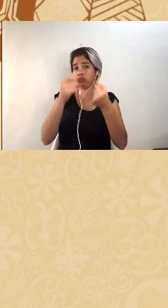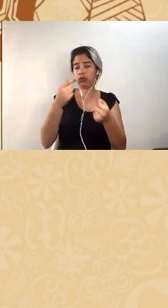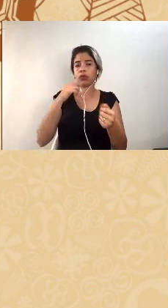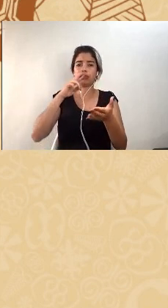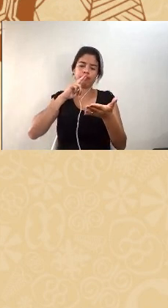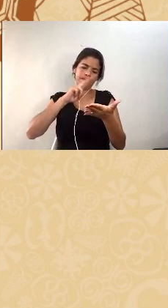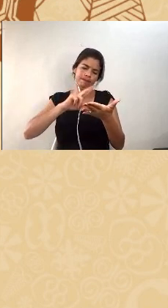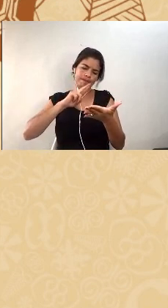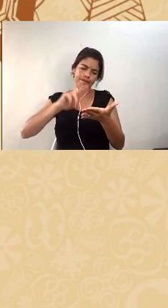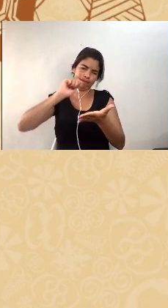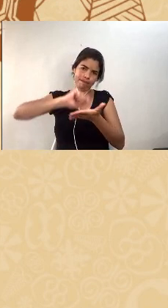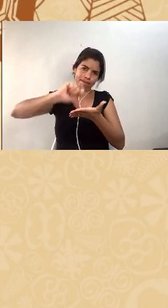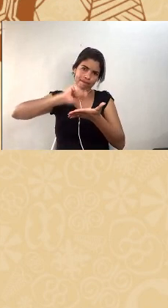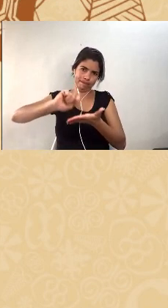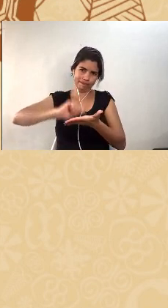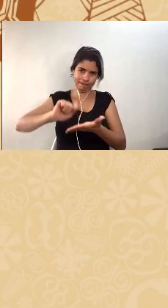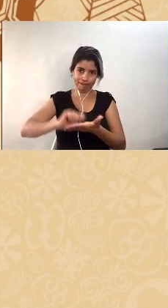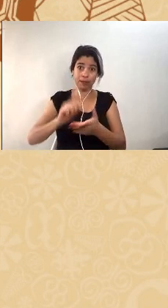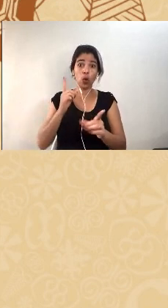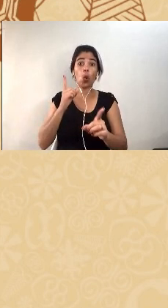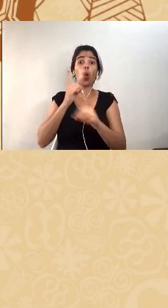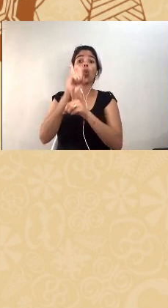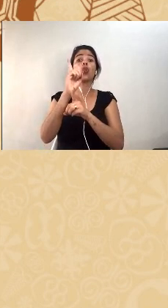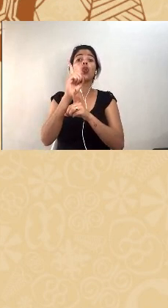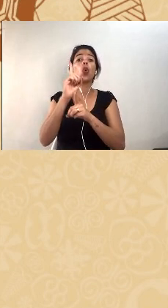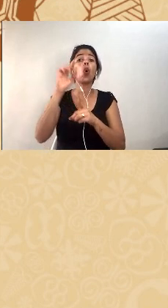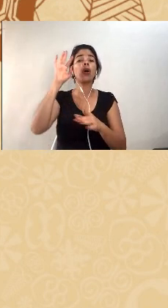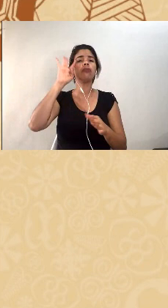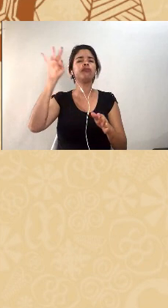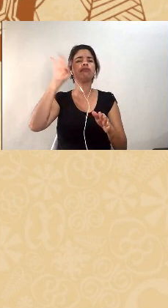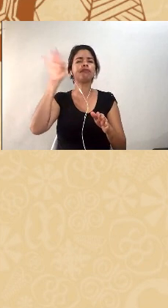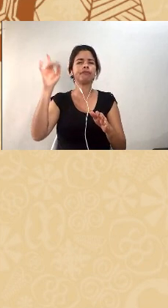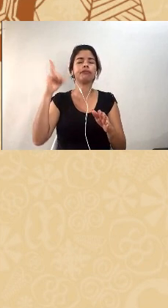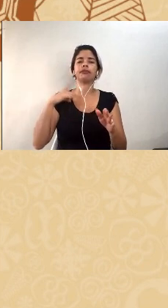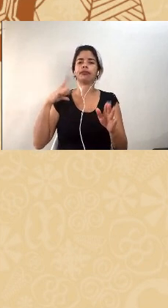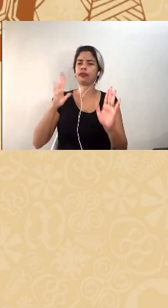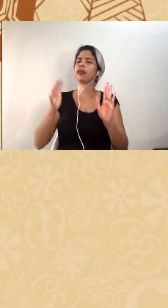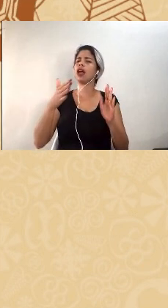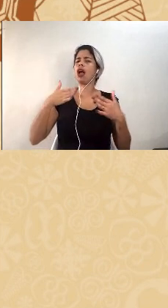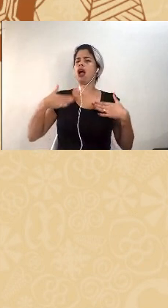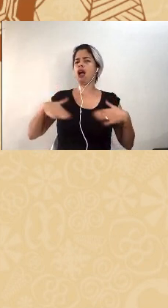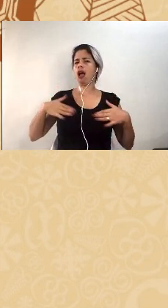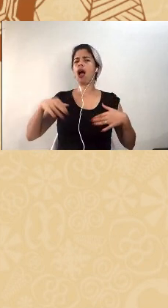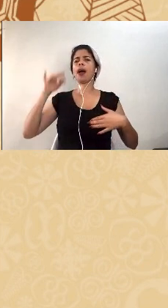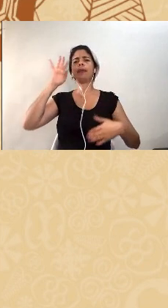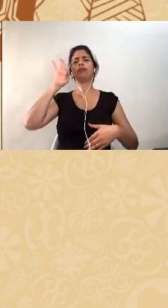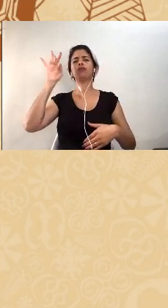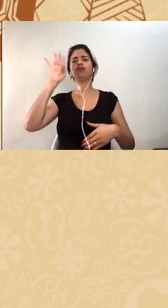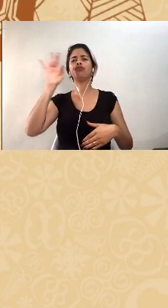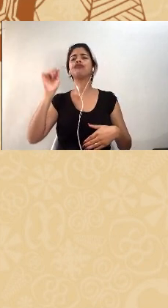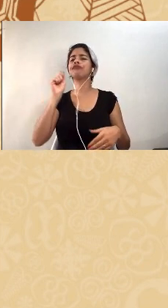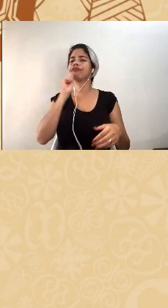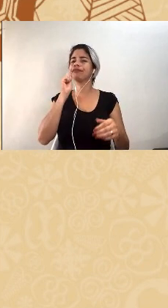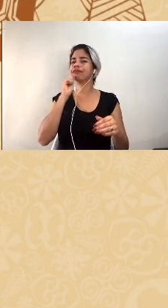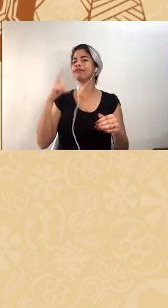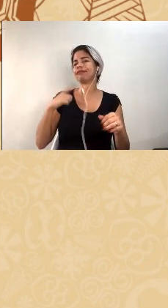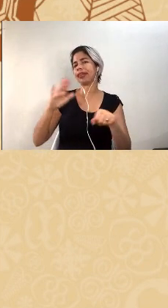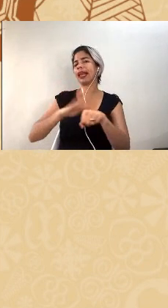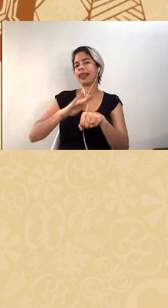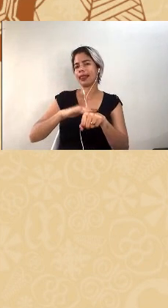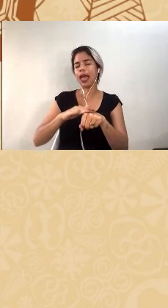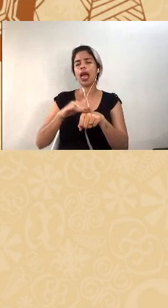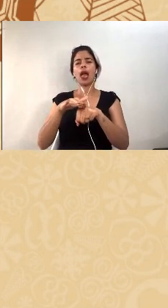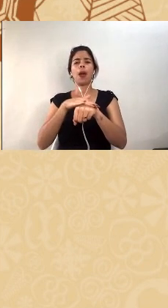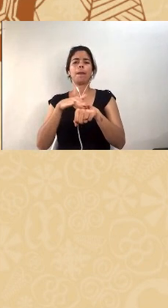diante das respostas que a gente encontrou, que a gente vai encontrar, tem tempo para ainda a gente refletir, pensar, conversar, né, com nossos irmãos,